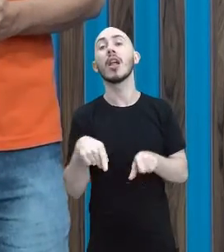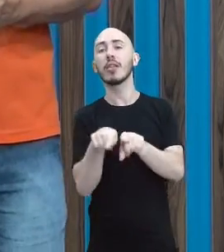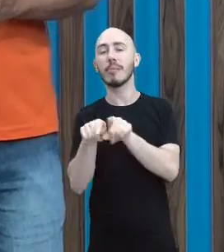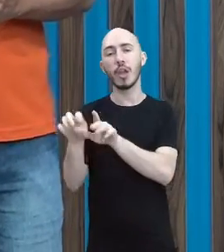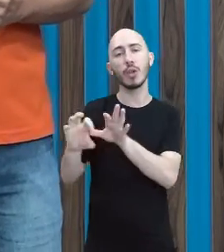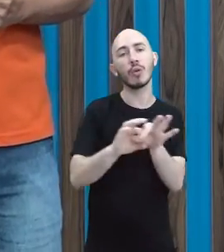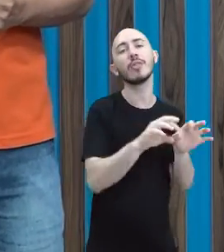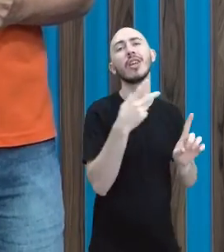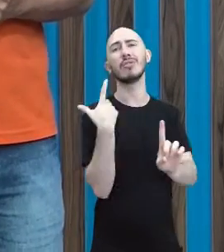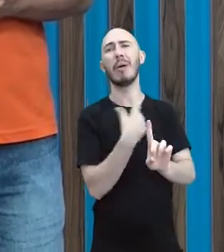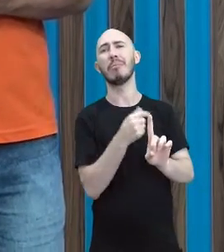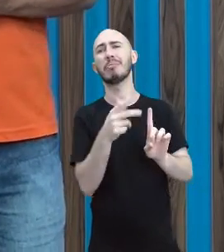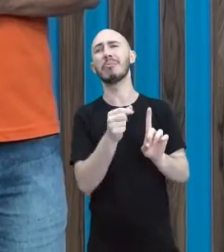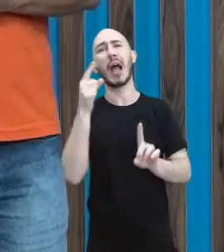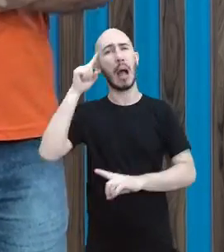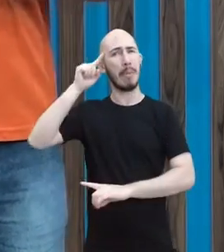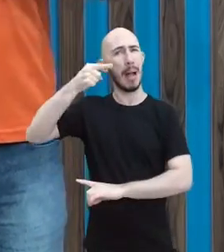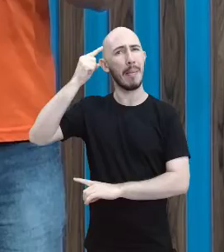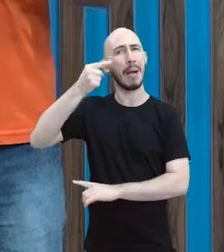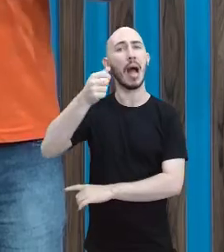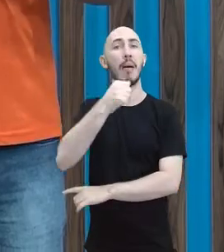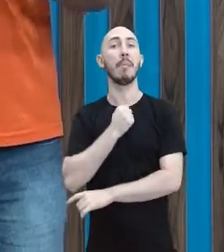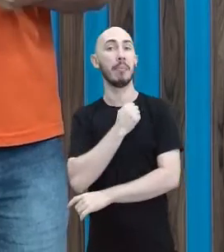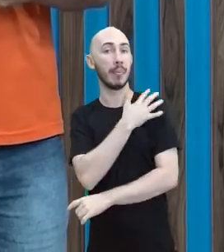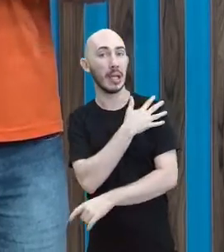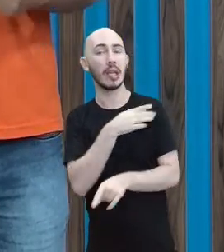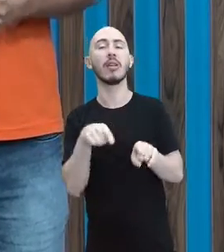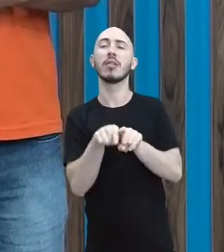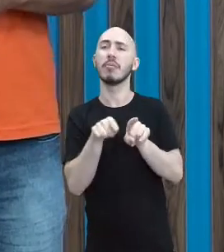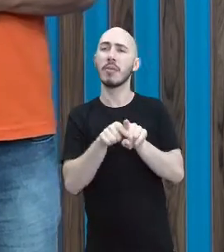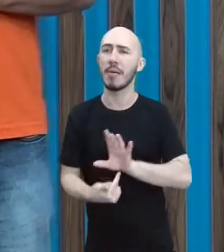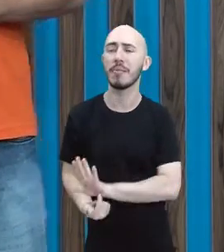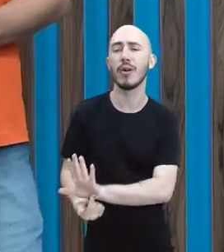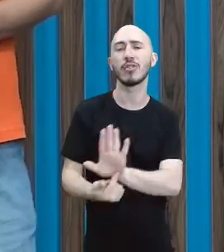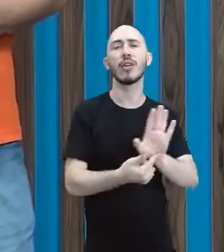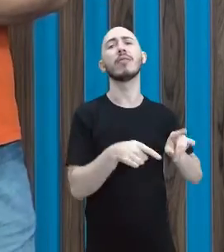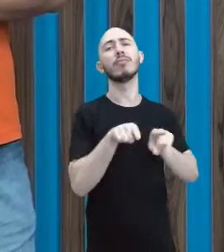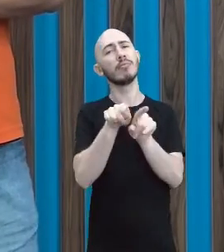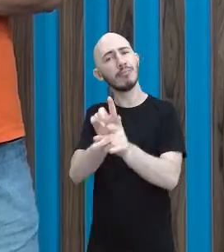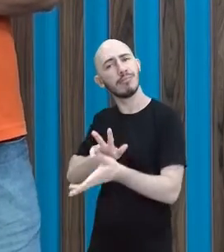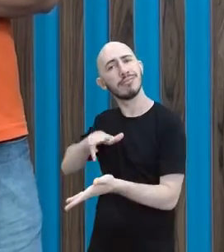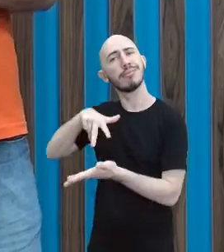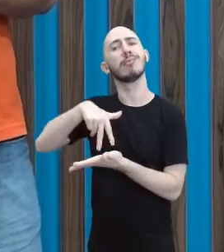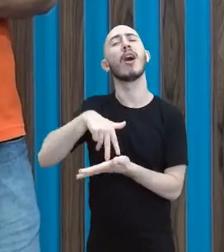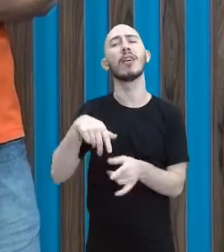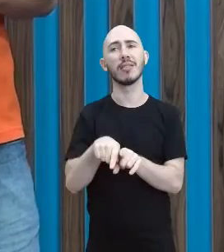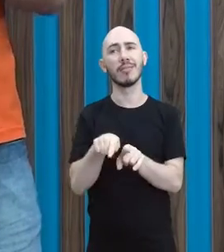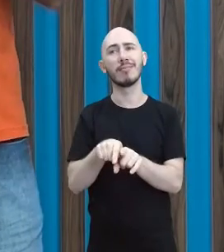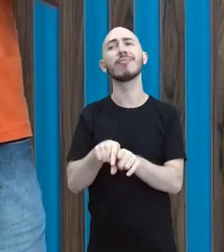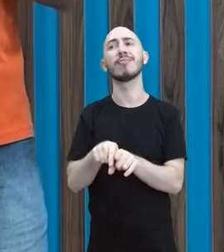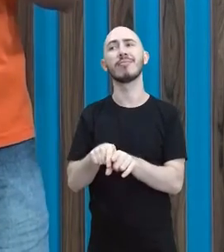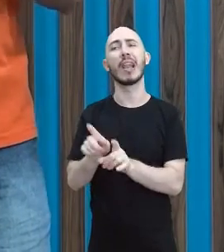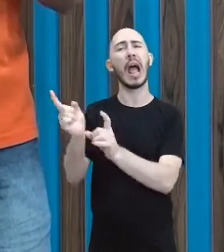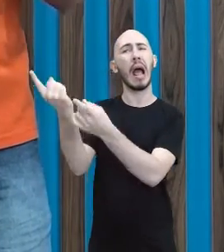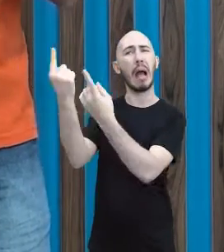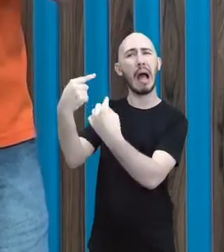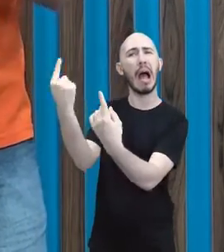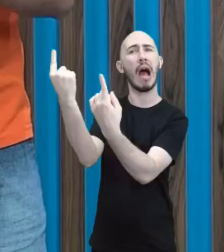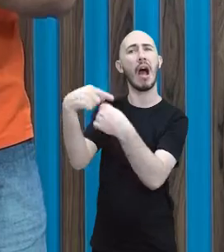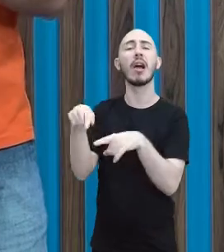cantando, estavam tentando também se colocar ali diante da diminuição, né,